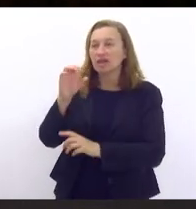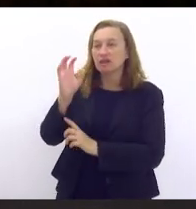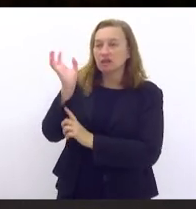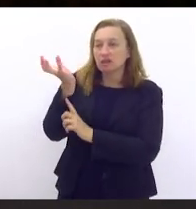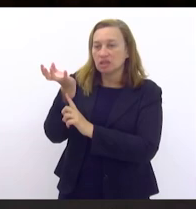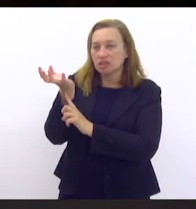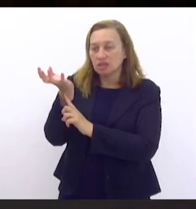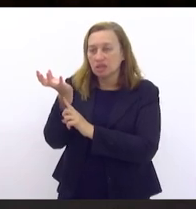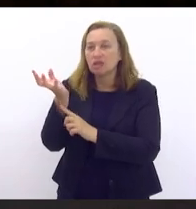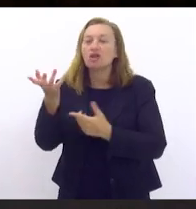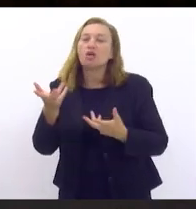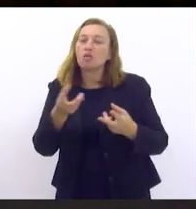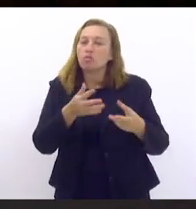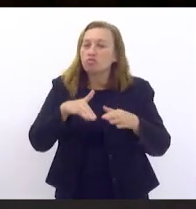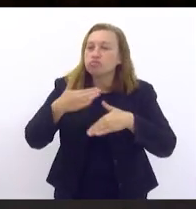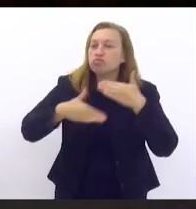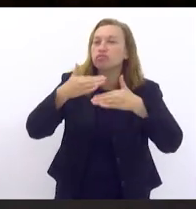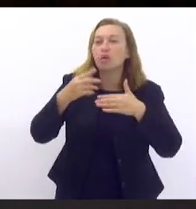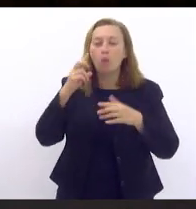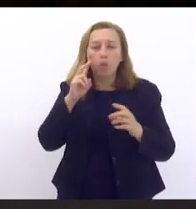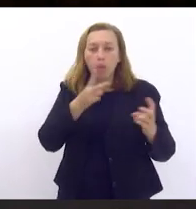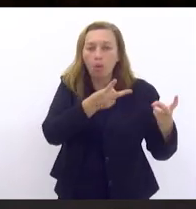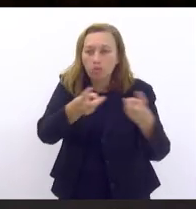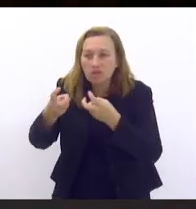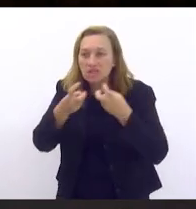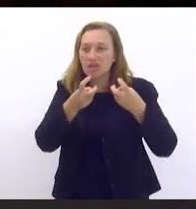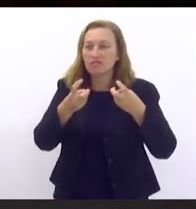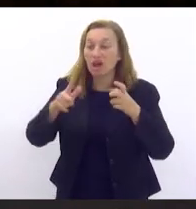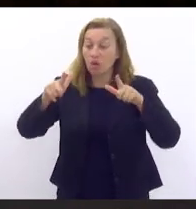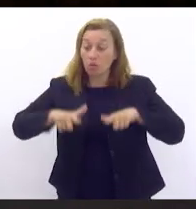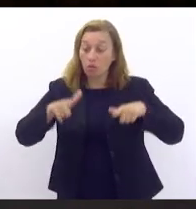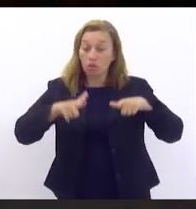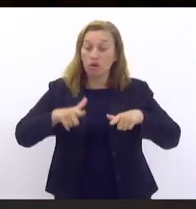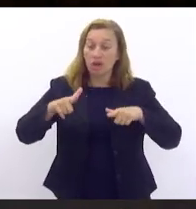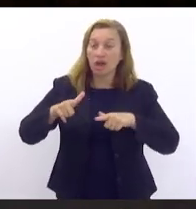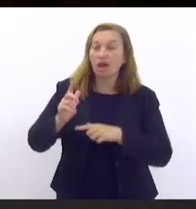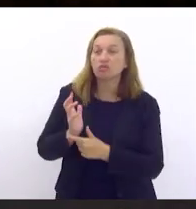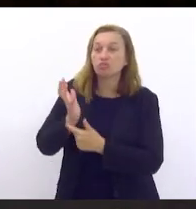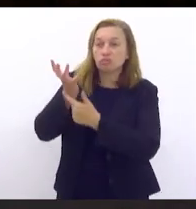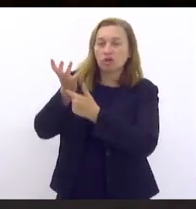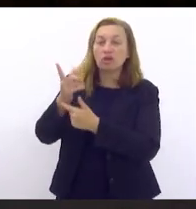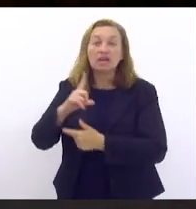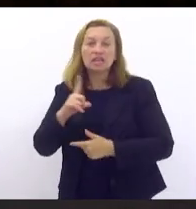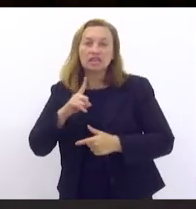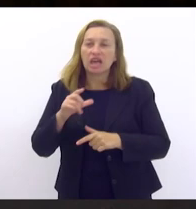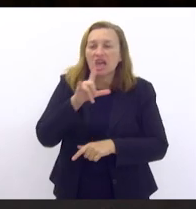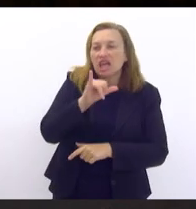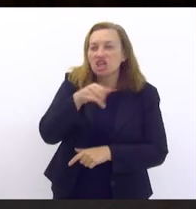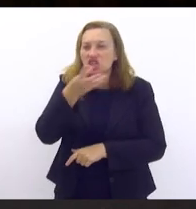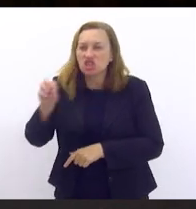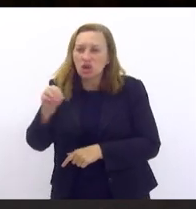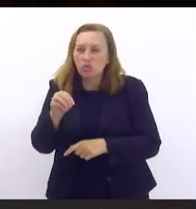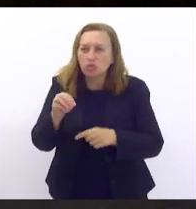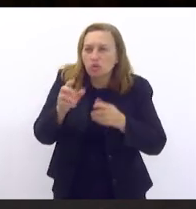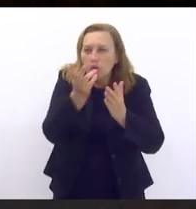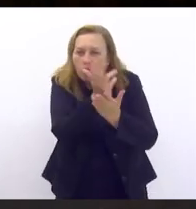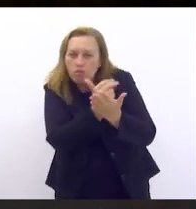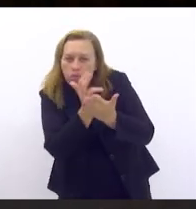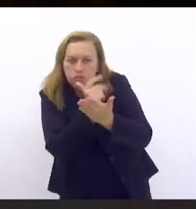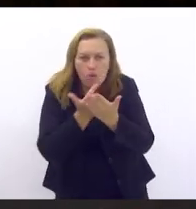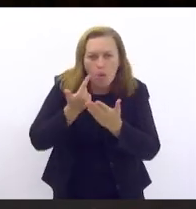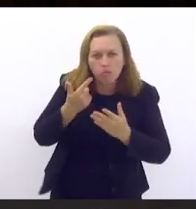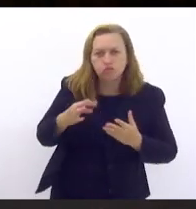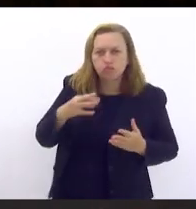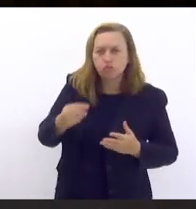gente tá começando também o processo de enxergar esses espaços por satélite onde a gente tem esses lixões a gente está mapeando isso tudo e